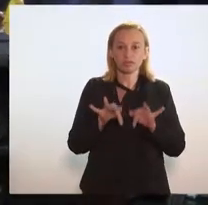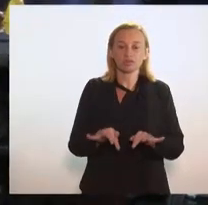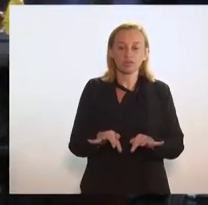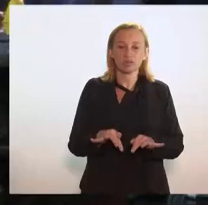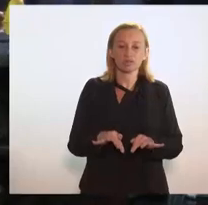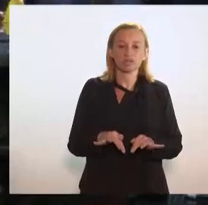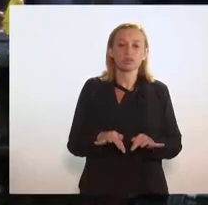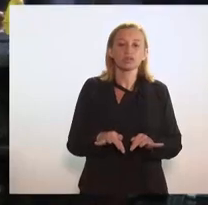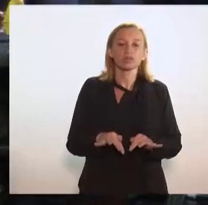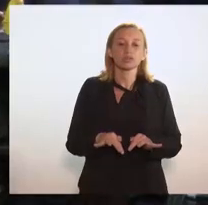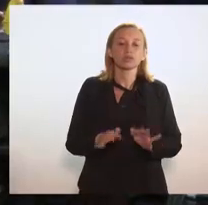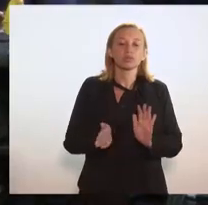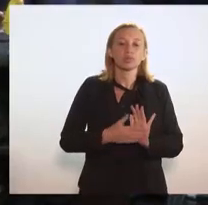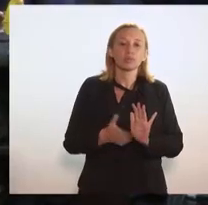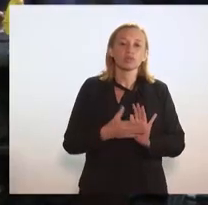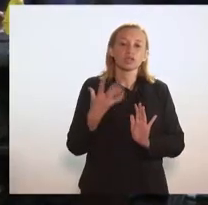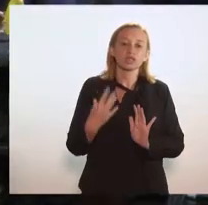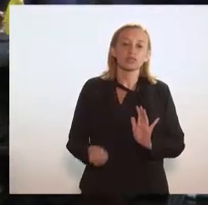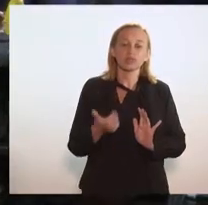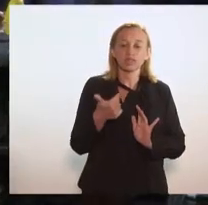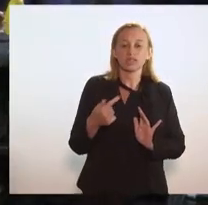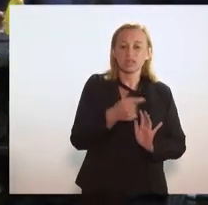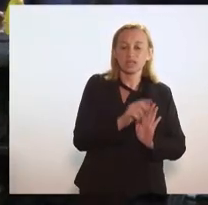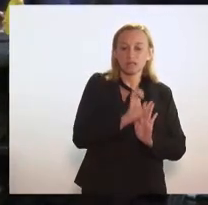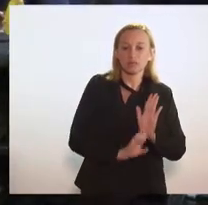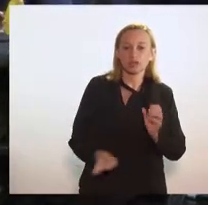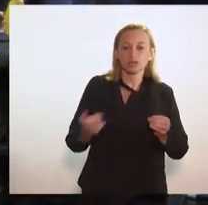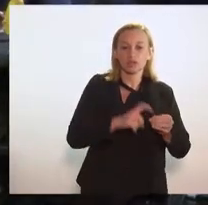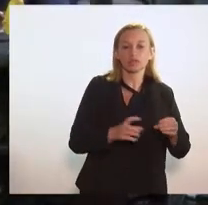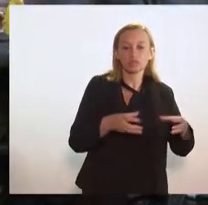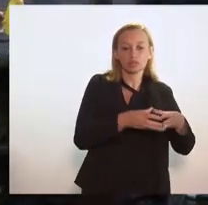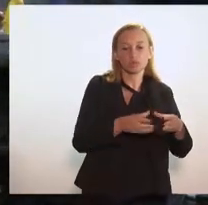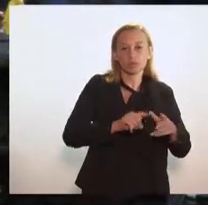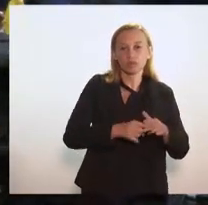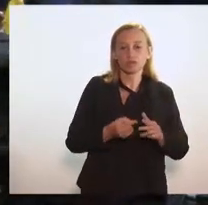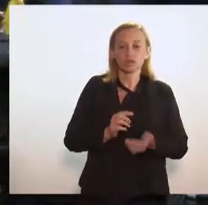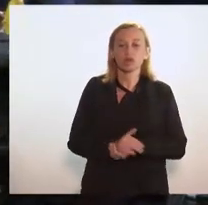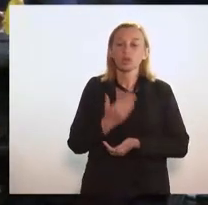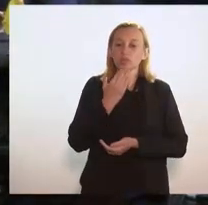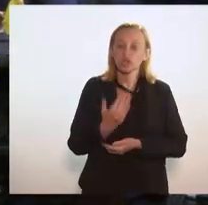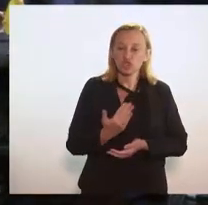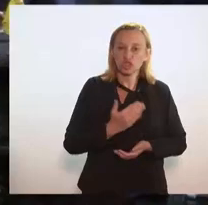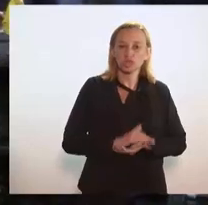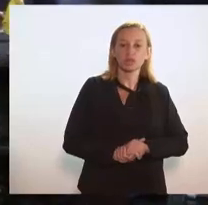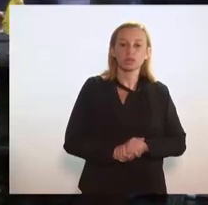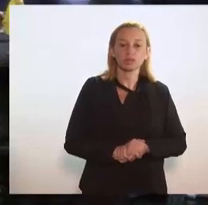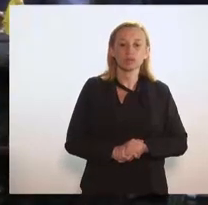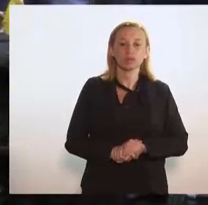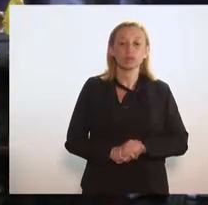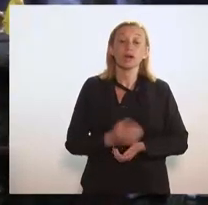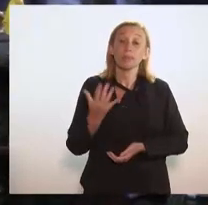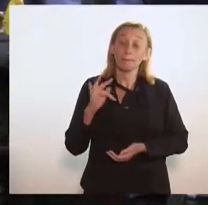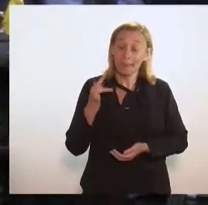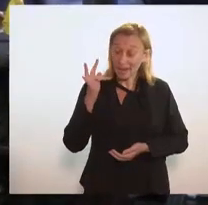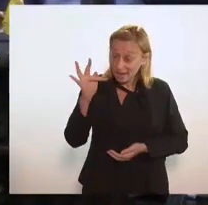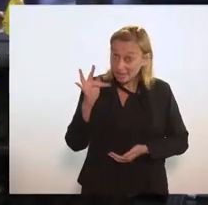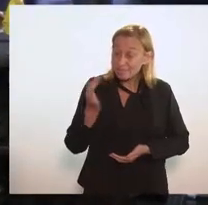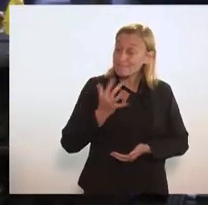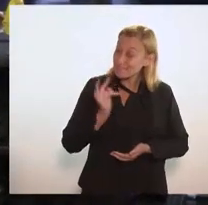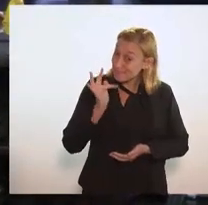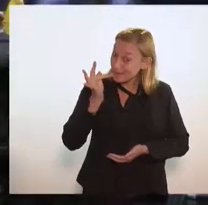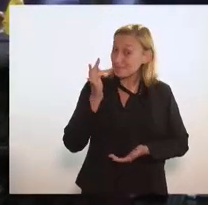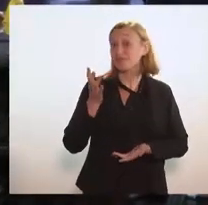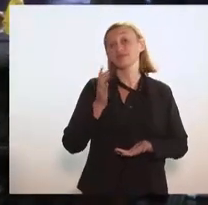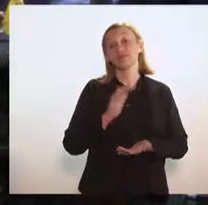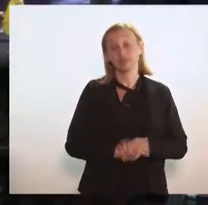discutisse a discussão a gente proposta recebeu 17 emendas e retorna as comissões Eu pediria Depois dessa breve mais